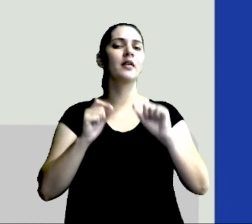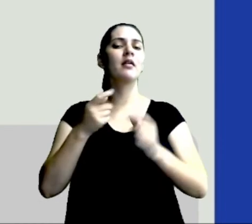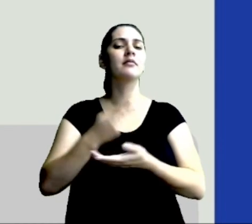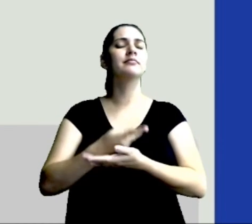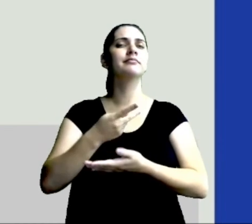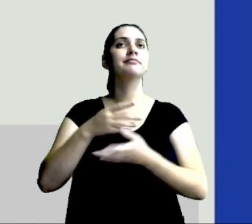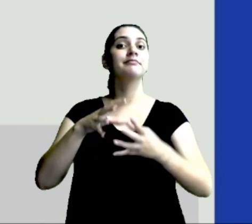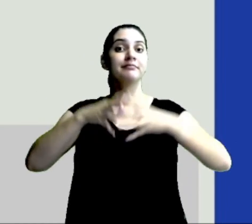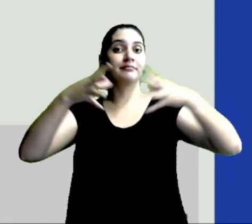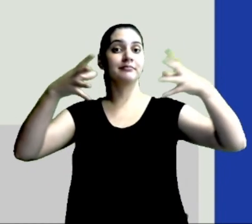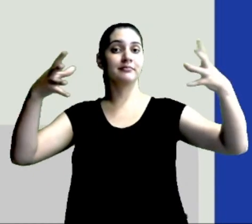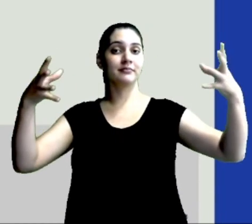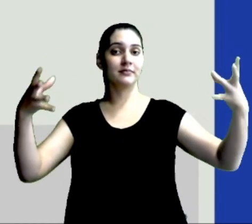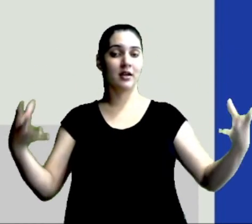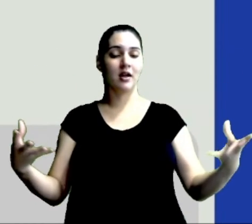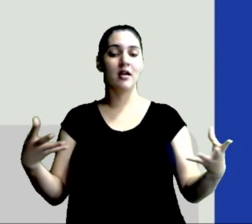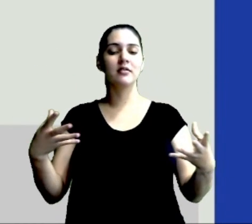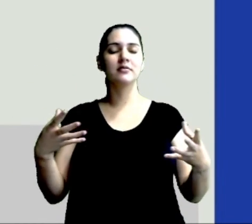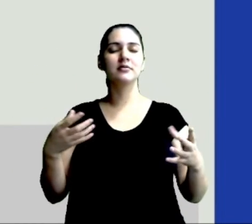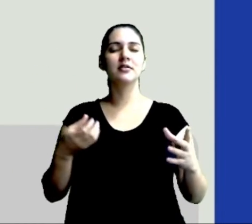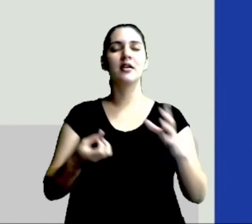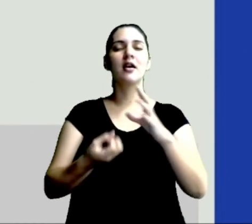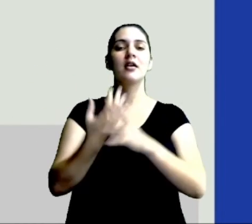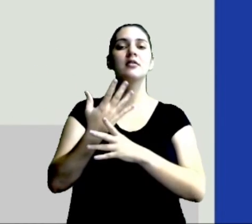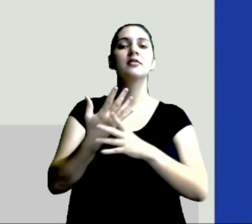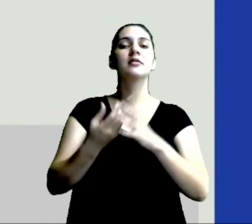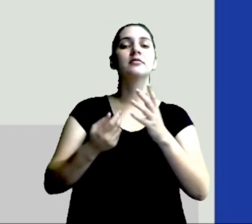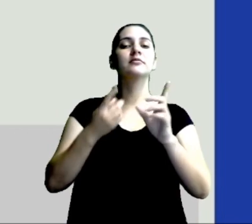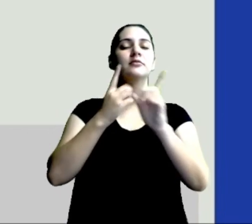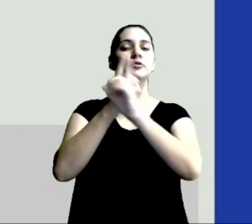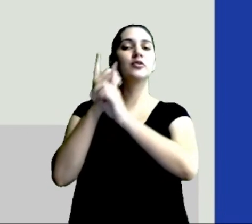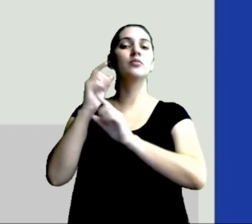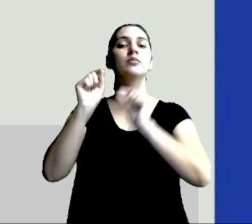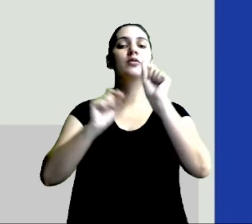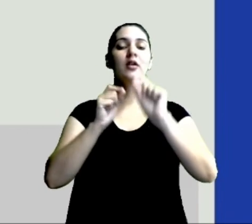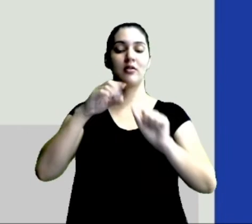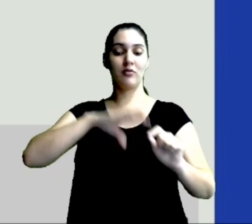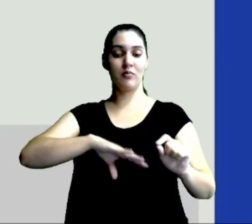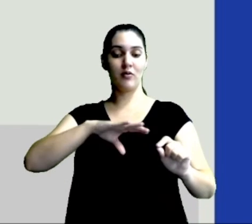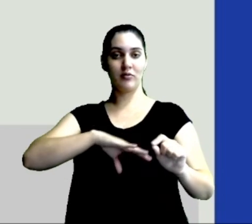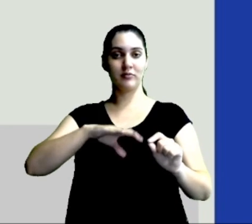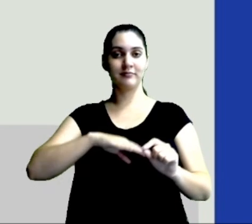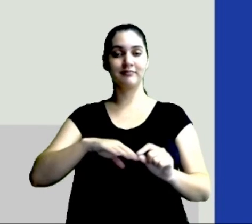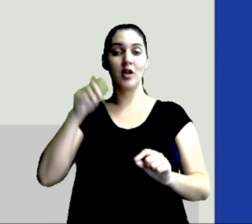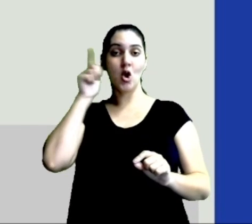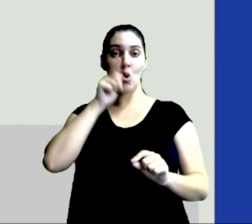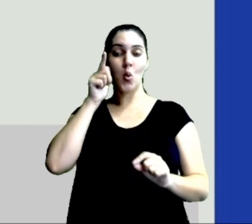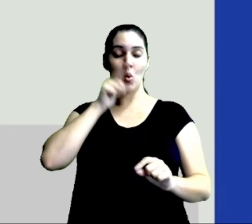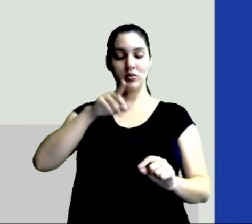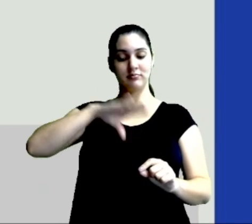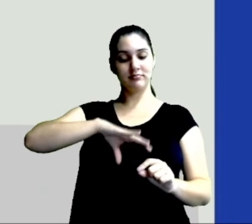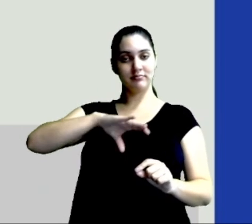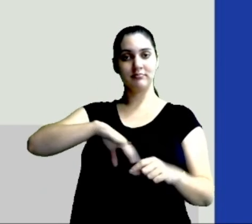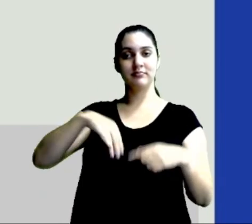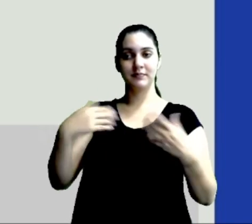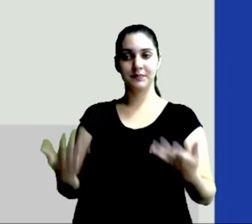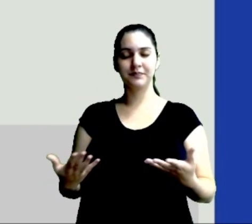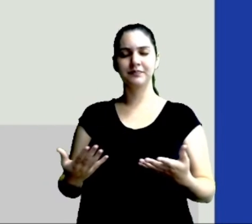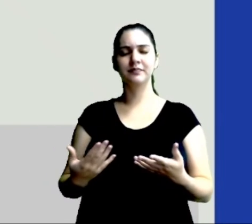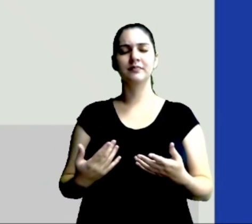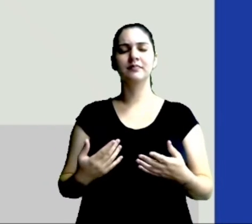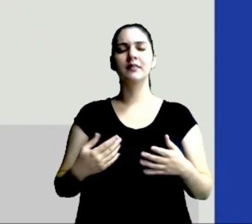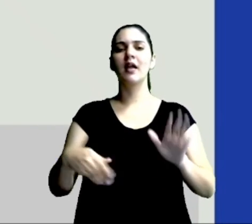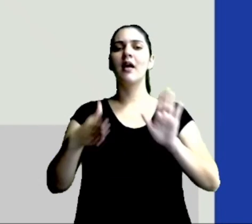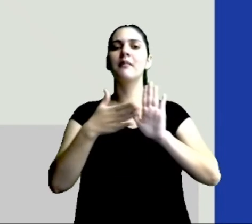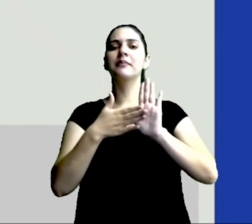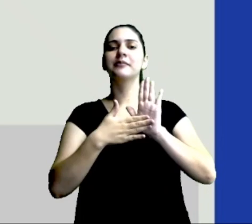grande parte feita pelos portugueses. Tudo isso daí são conquistas portuguesas. A proposta portuguesa,